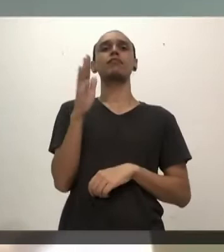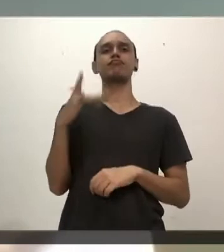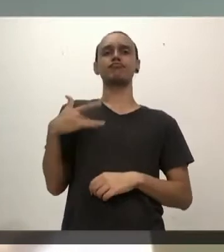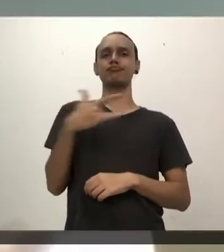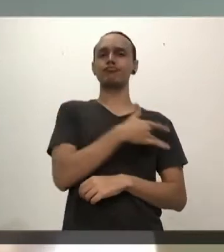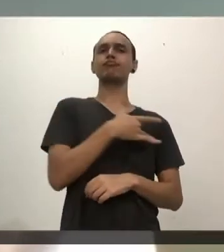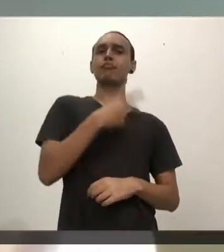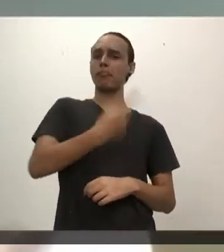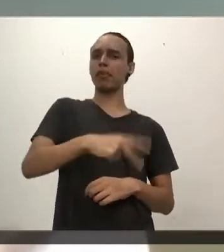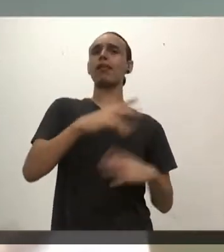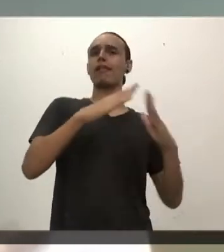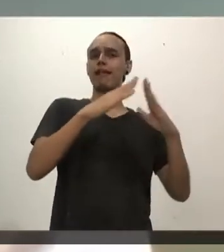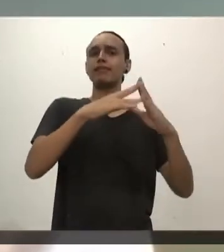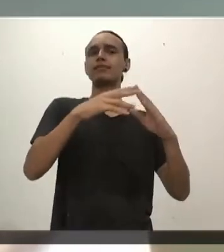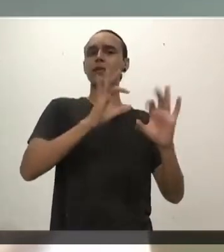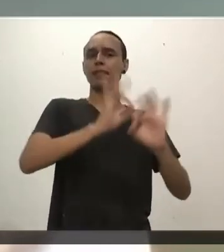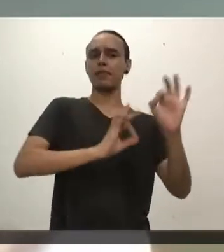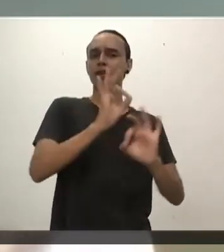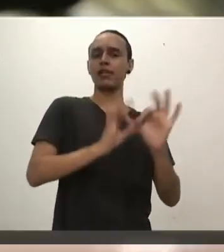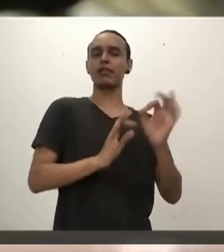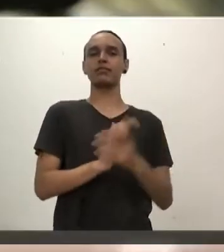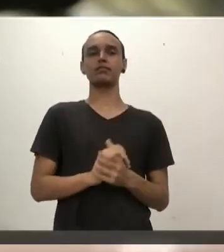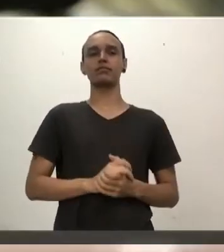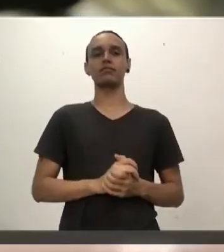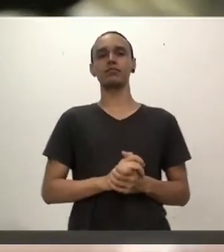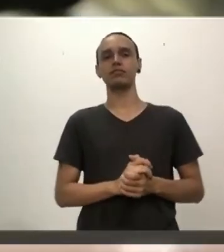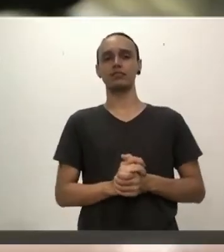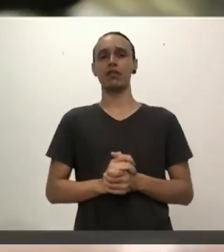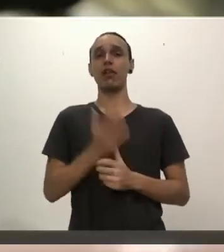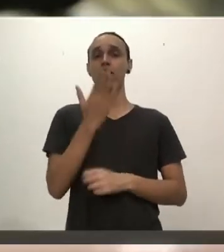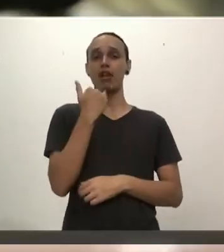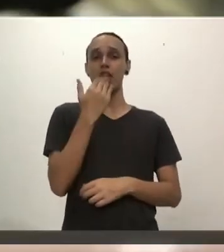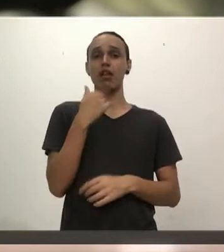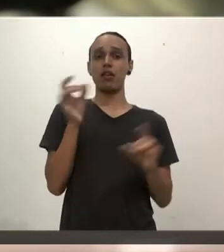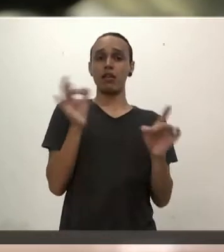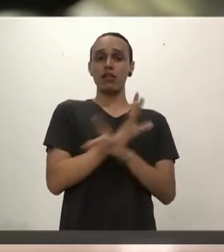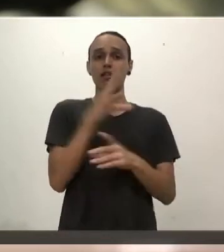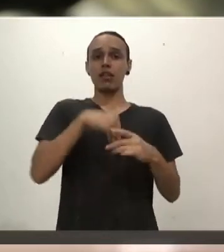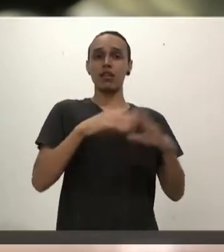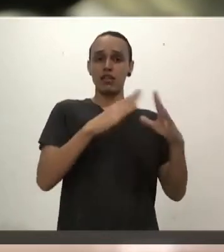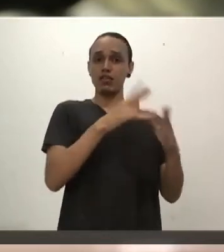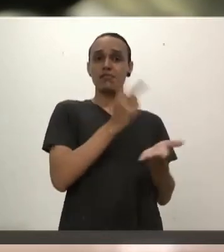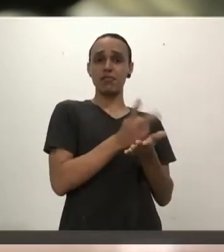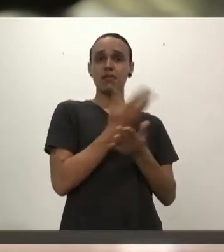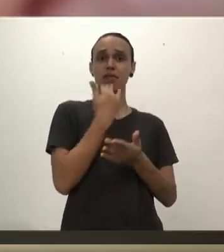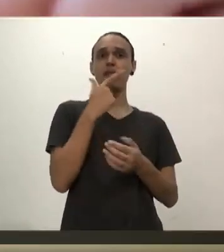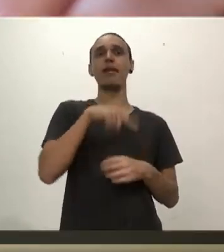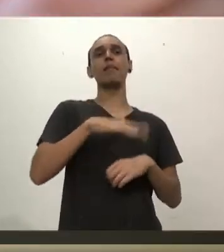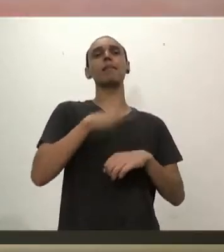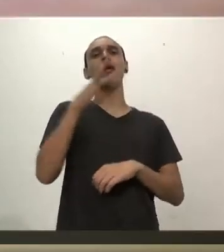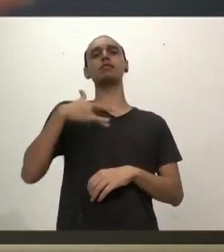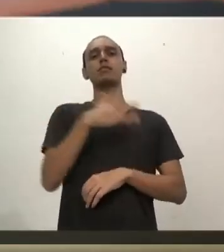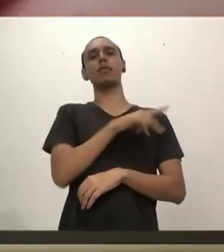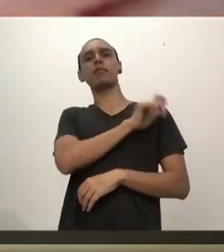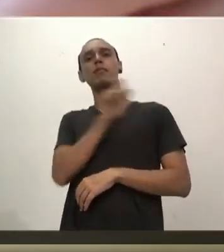e a consumirem mais refeições que são feitas dentro de casa. E hoje a gente já tem evidência que as refeições que são preparadas em